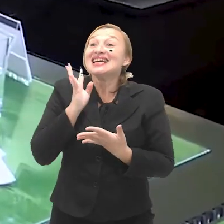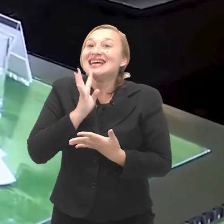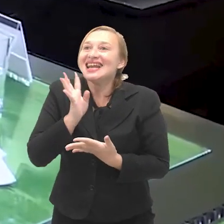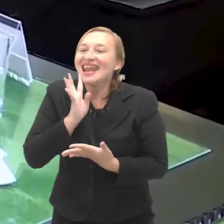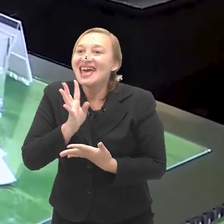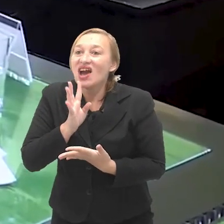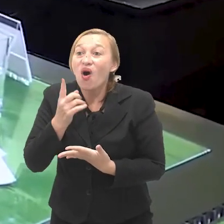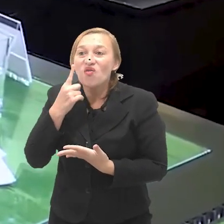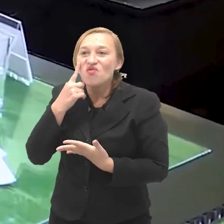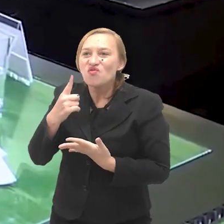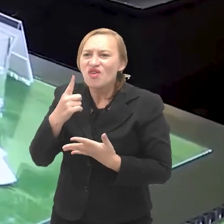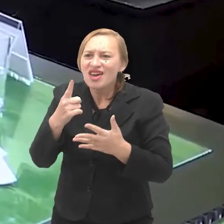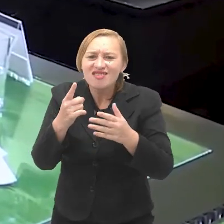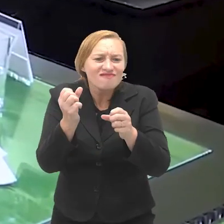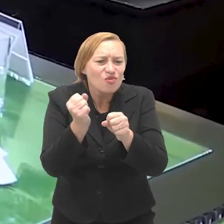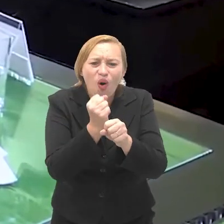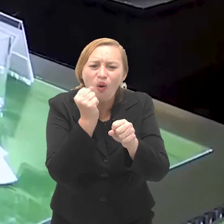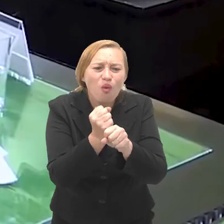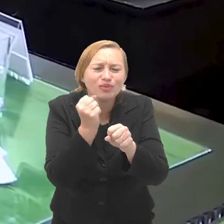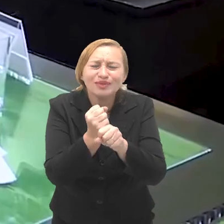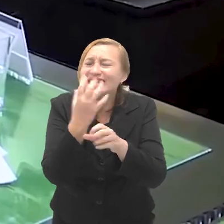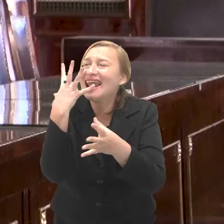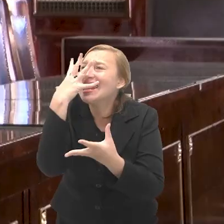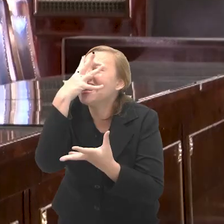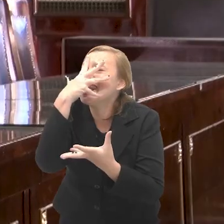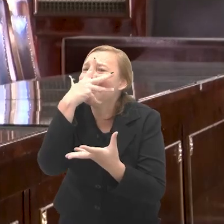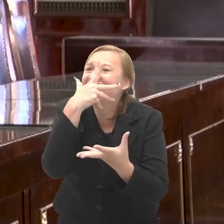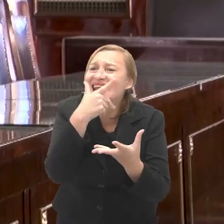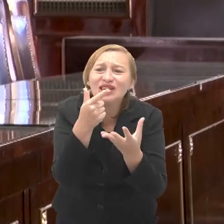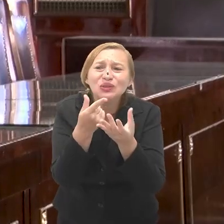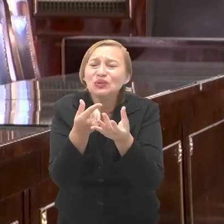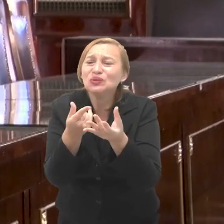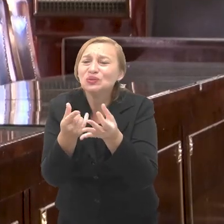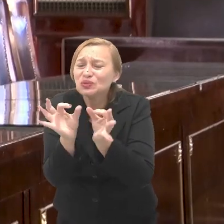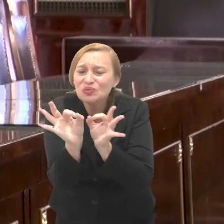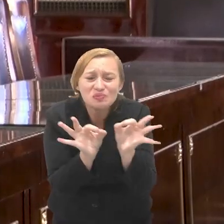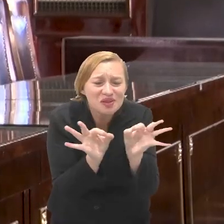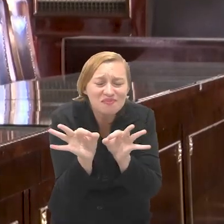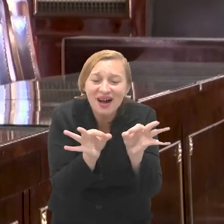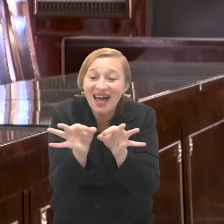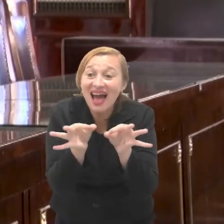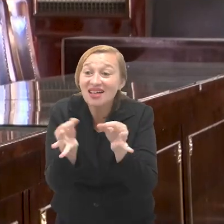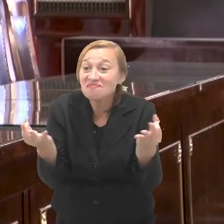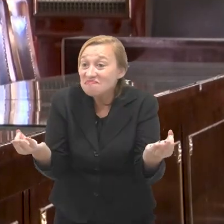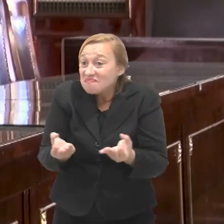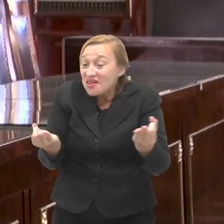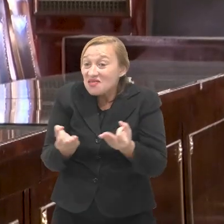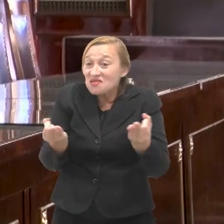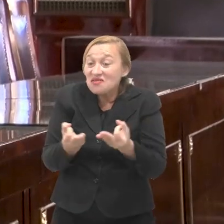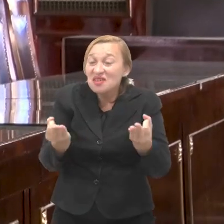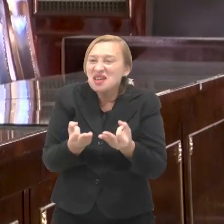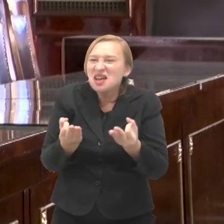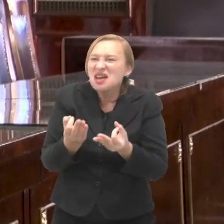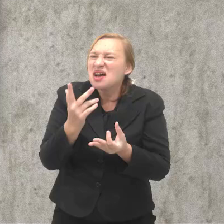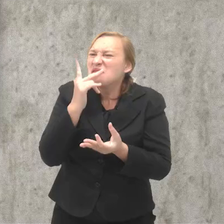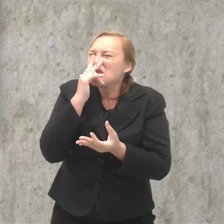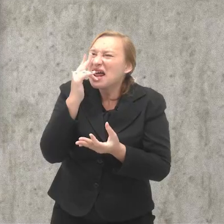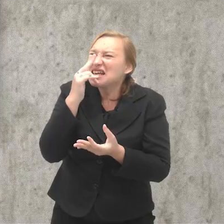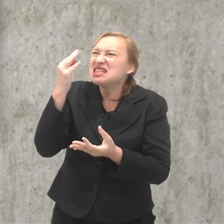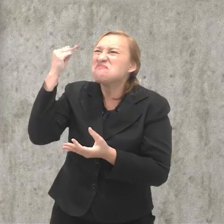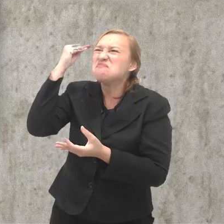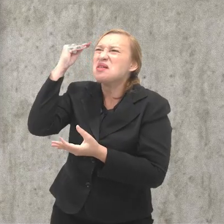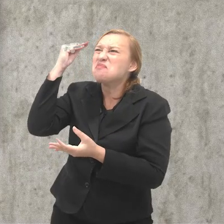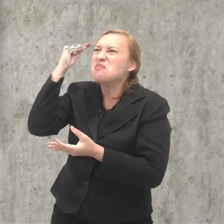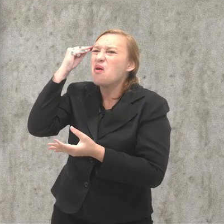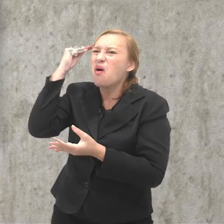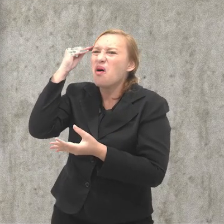palácio. E é muito legal ver a reforma, como está bonito, como foi tudo restaurado num trabalho primoroso. É